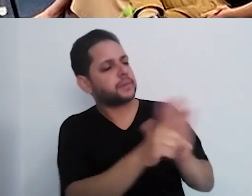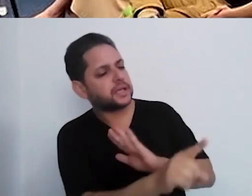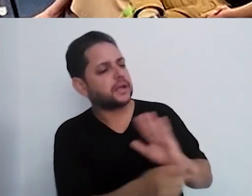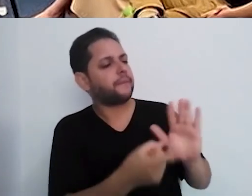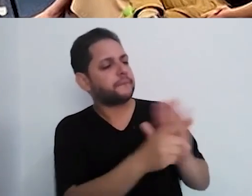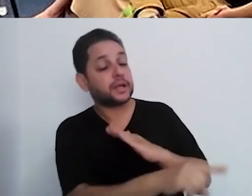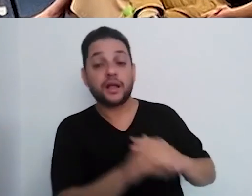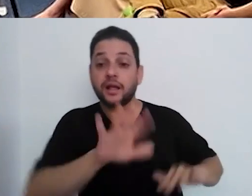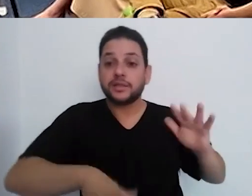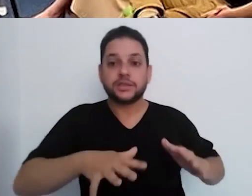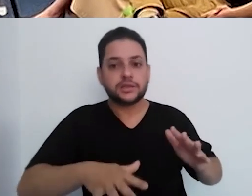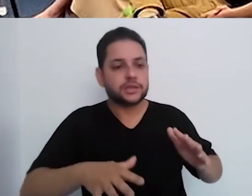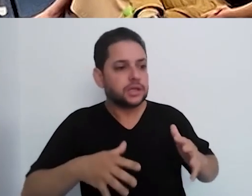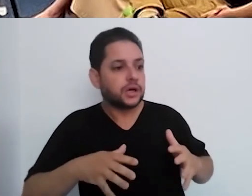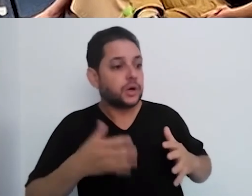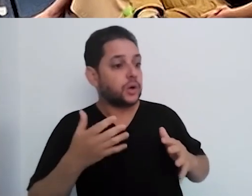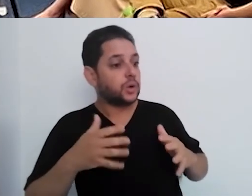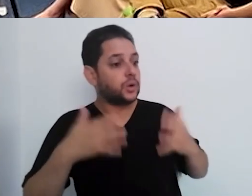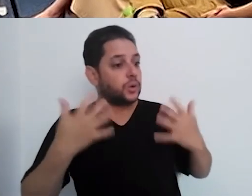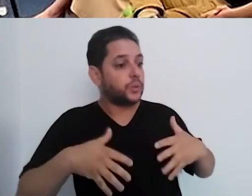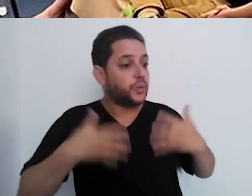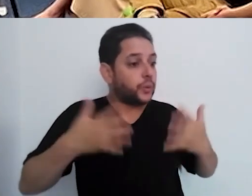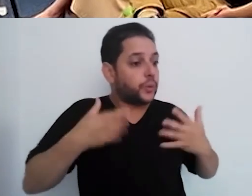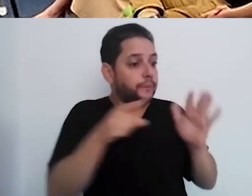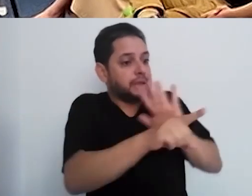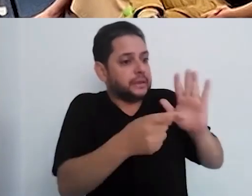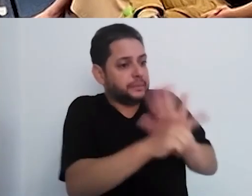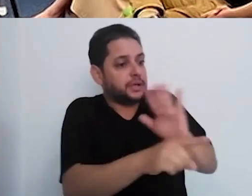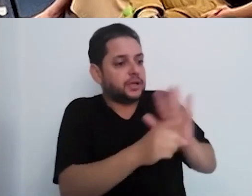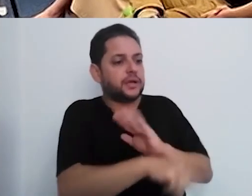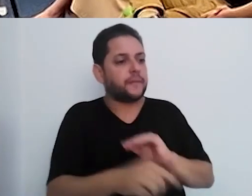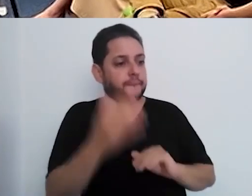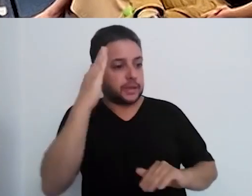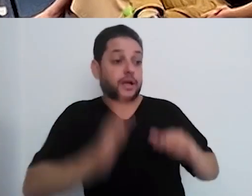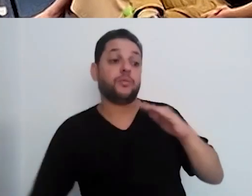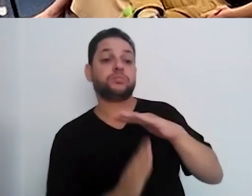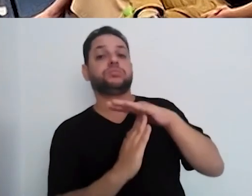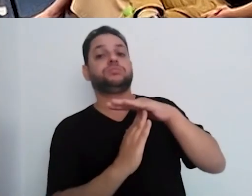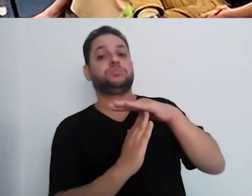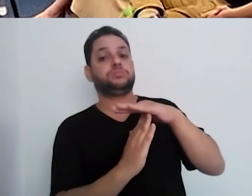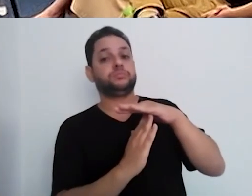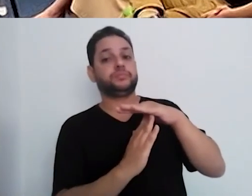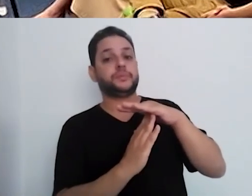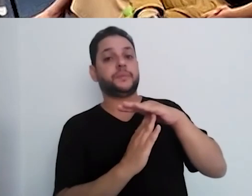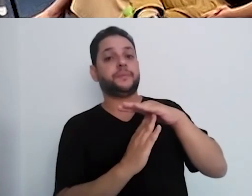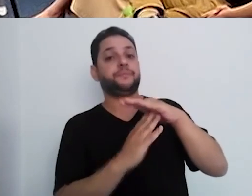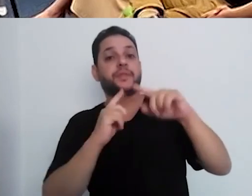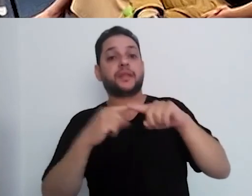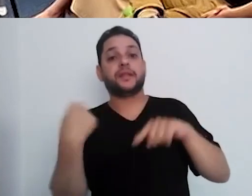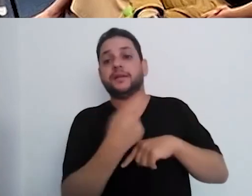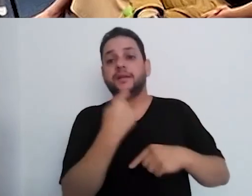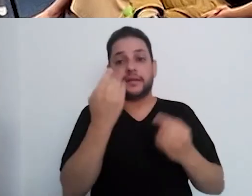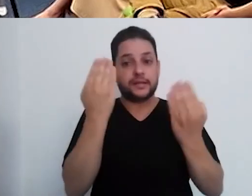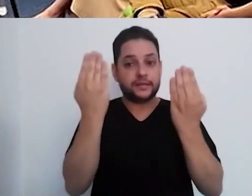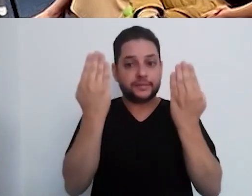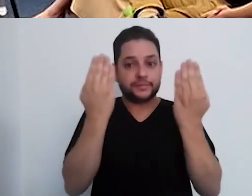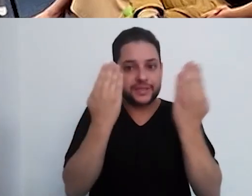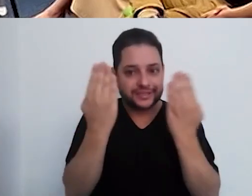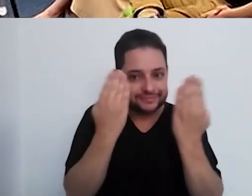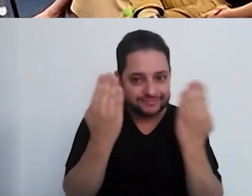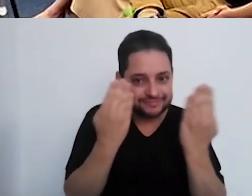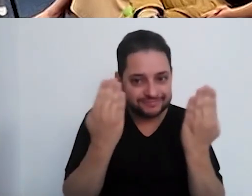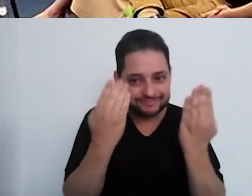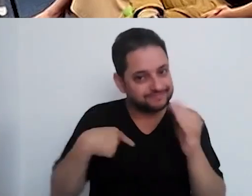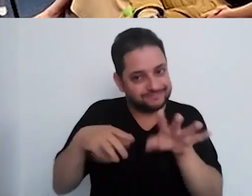às vezes, a gente fala assim, não, talvez aqui eu vou passar o meu limite, porque a gente não é psicólogo, a gente não tem essa